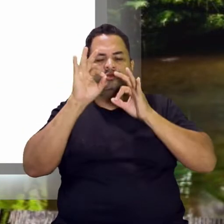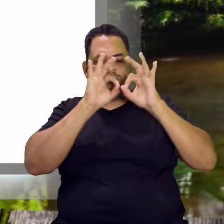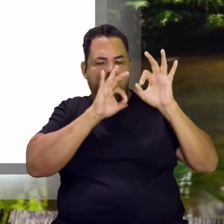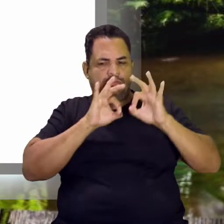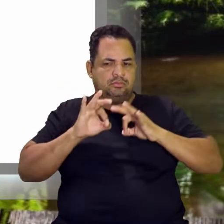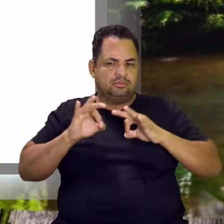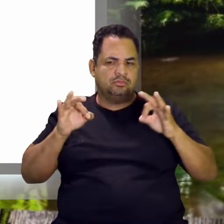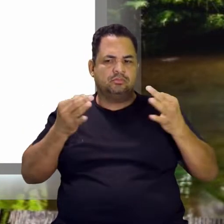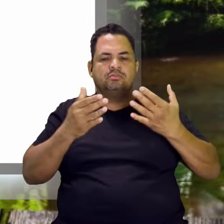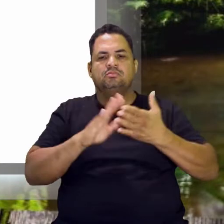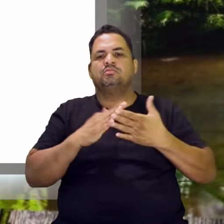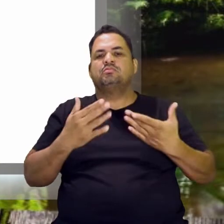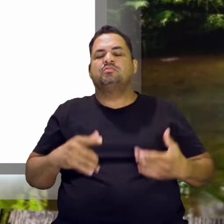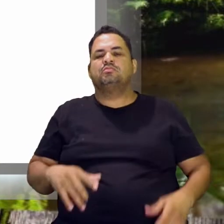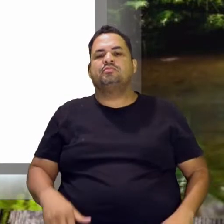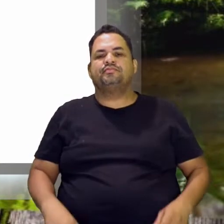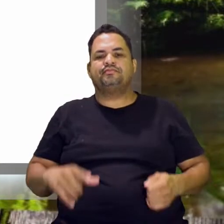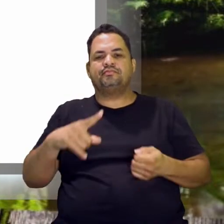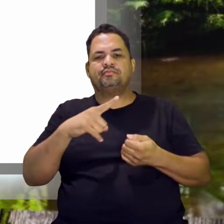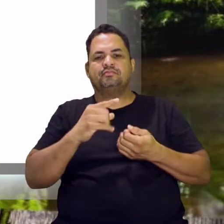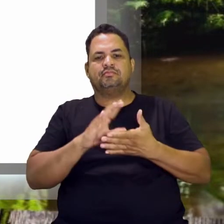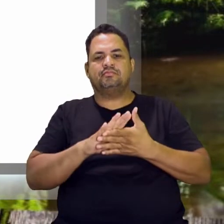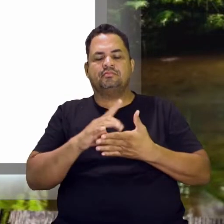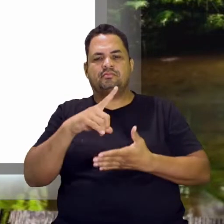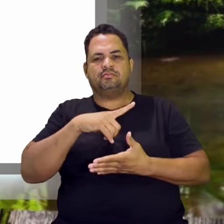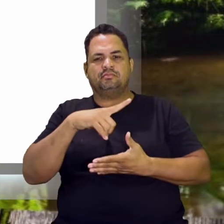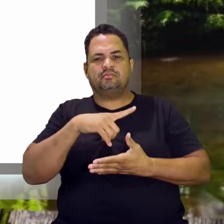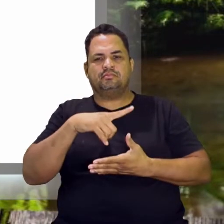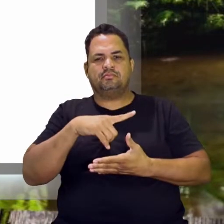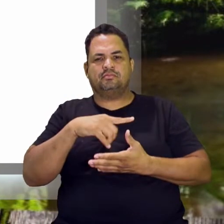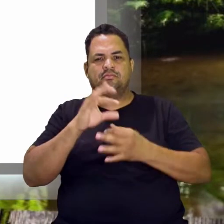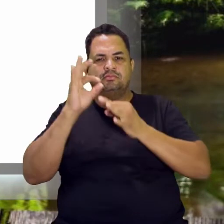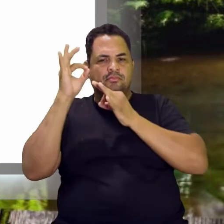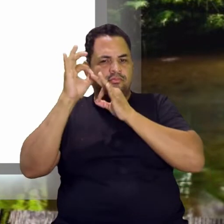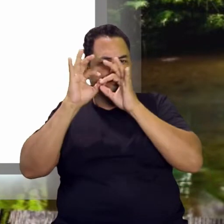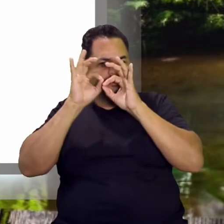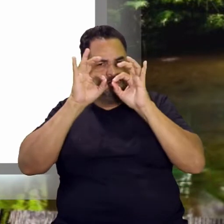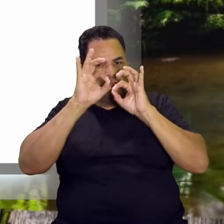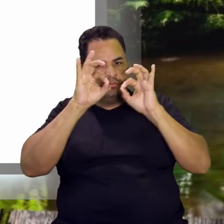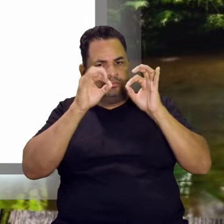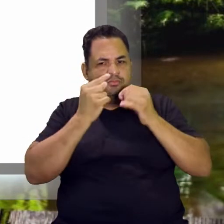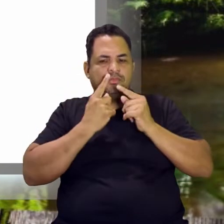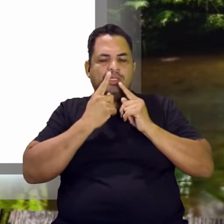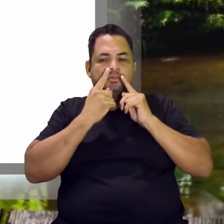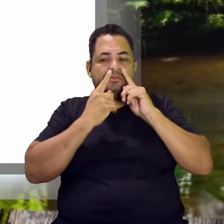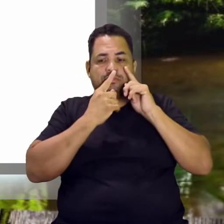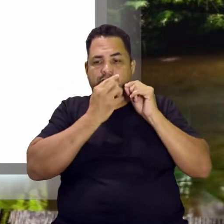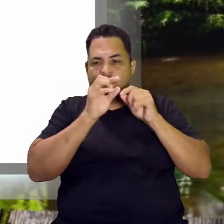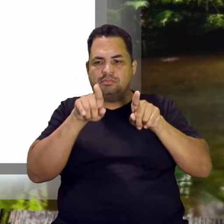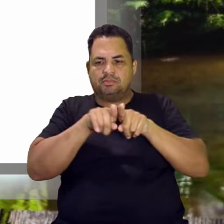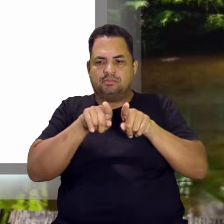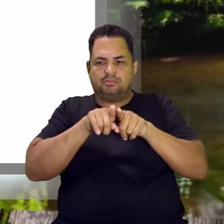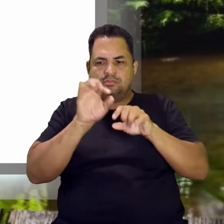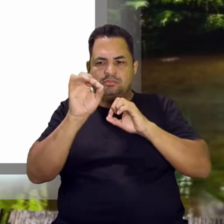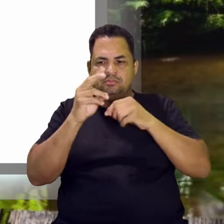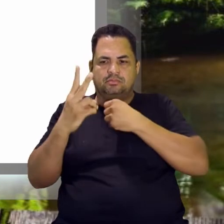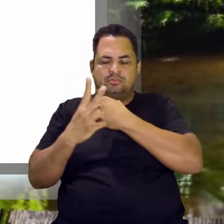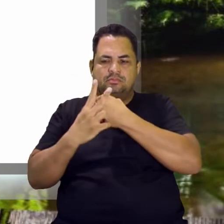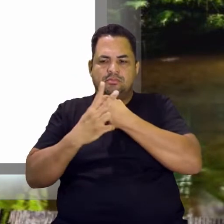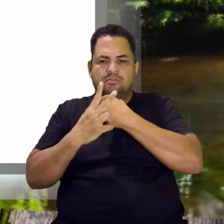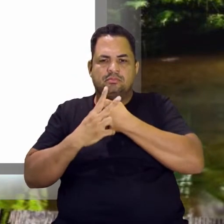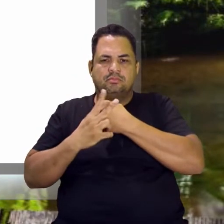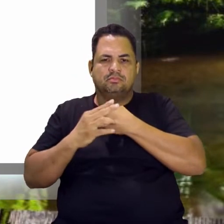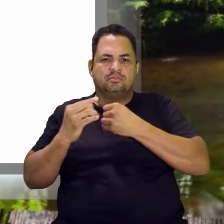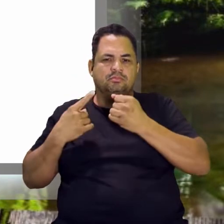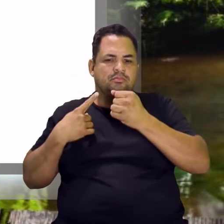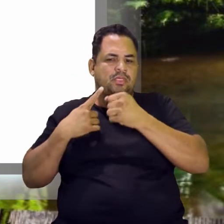podem causar algum problema. Então, a gente tem pelinhos, assim como nas nossas fossas nasais, tem pelinhos para proteger e